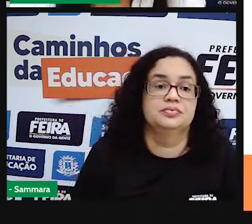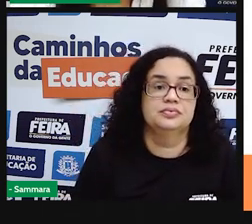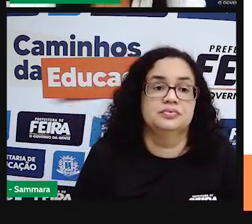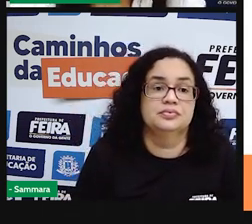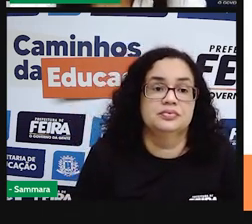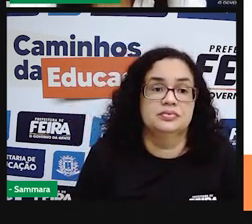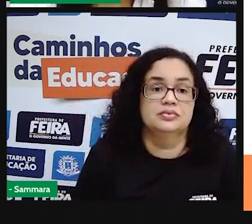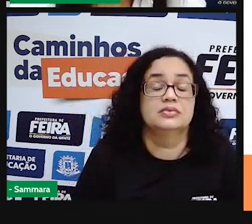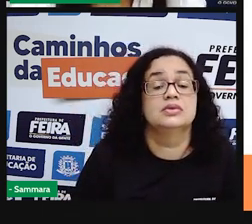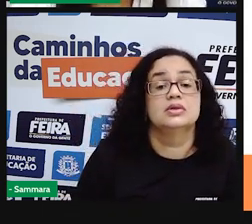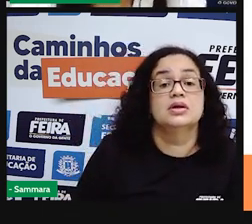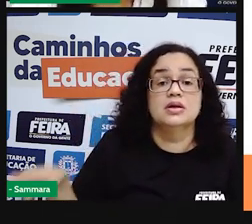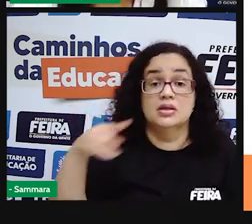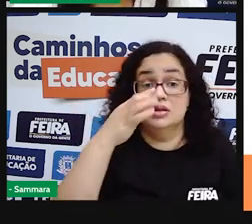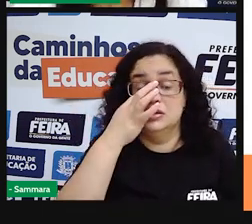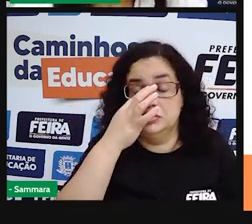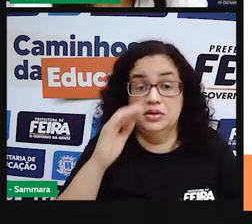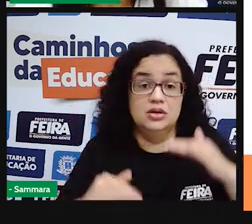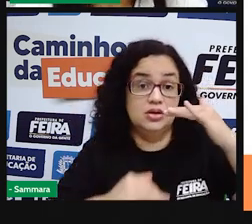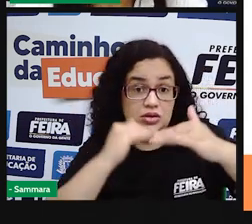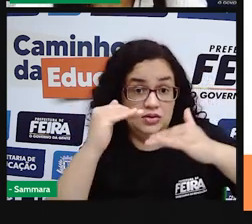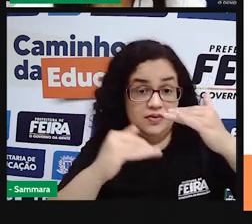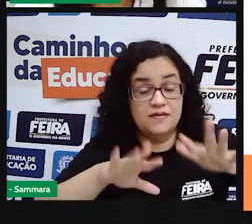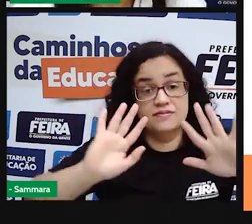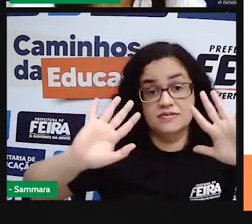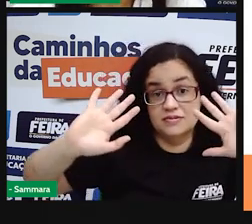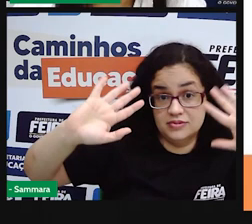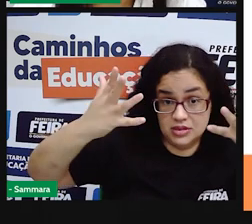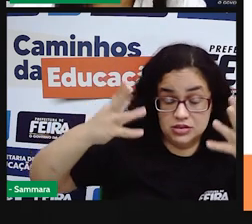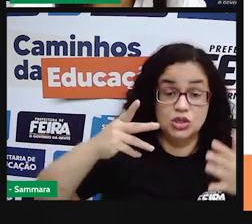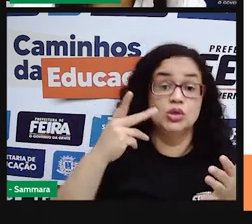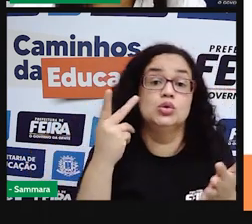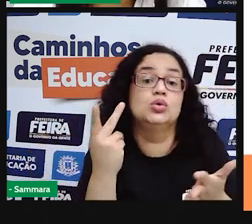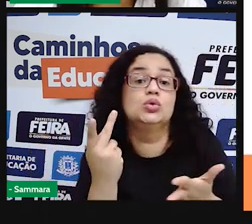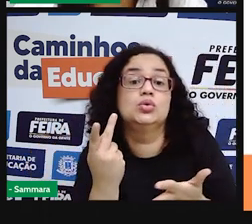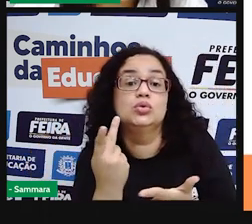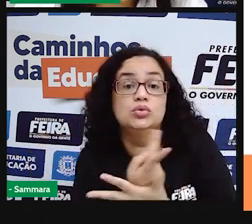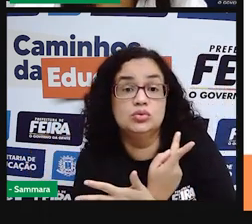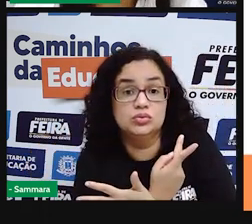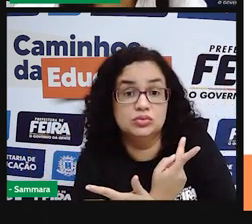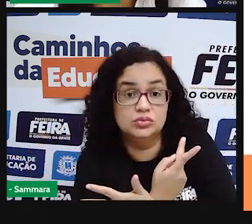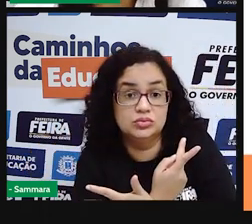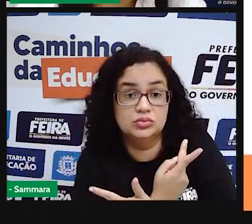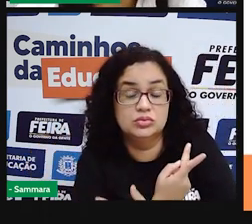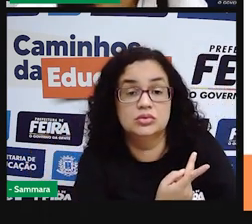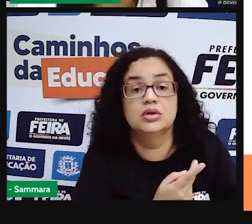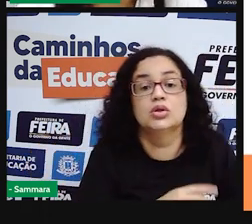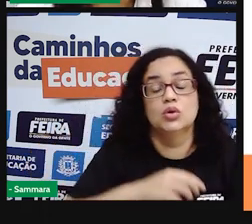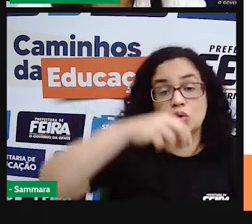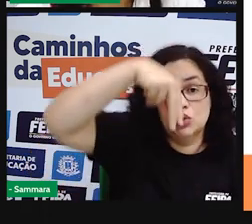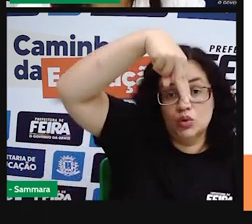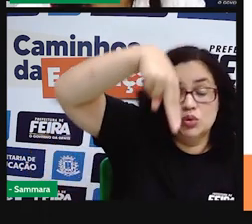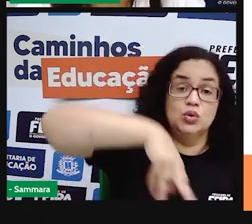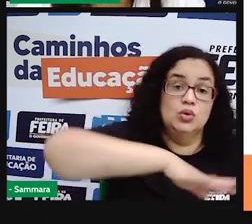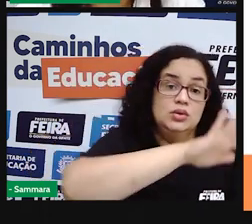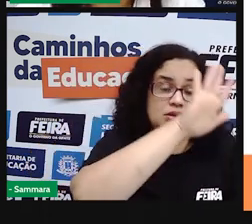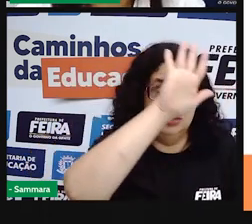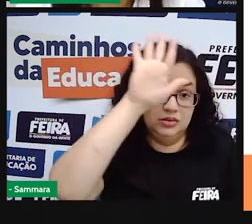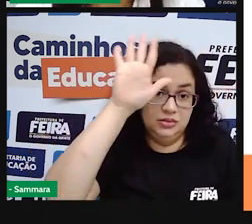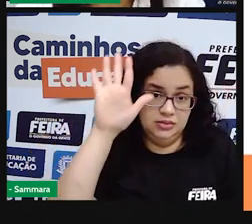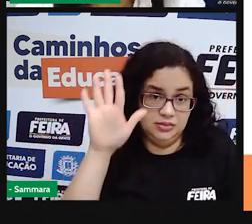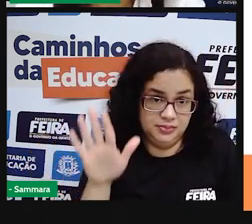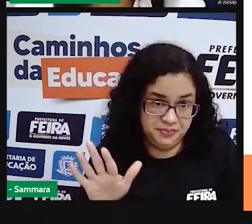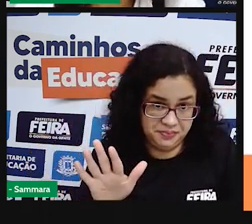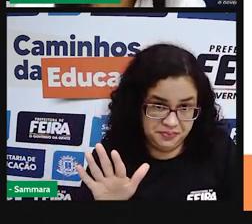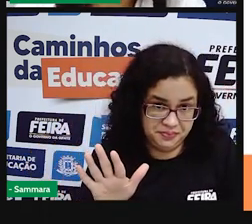E aí o crescimento dessa festividade aconteceu sobretudo no Nordeste, região que atualmente